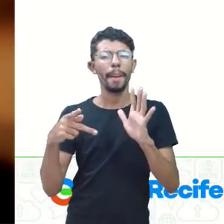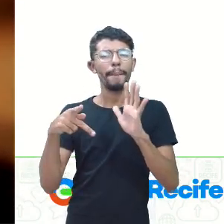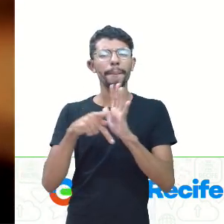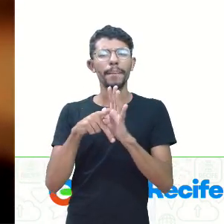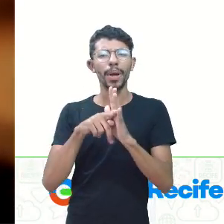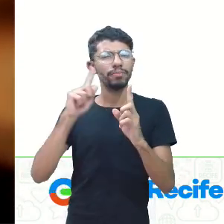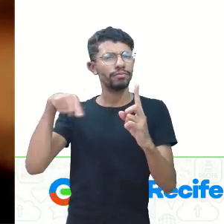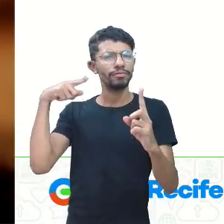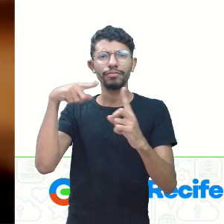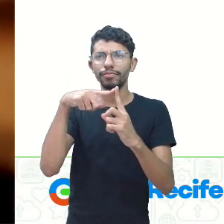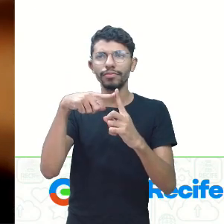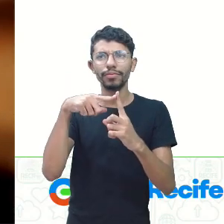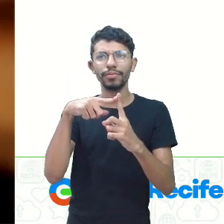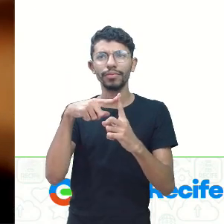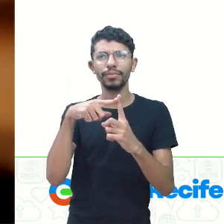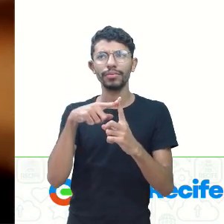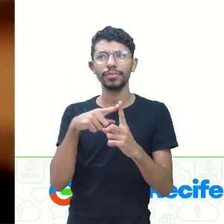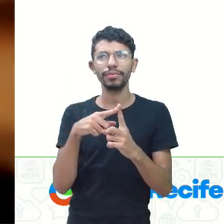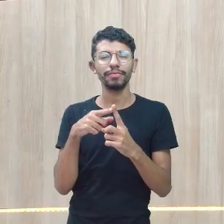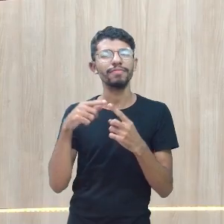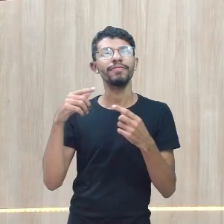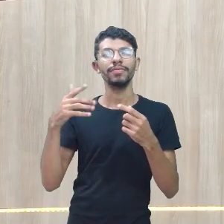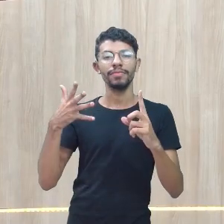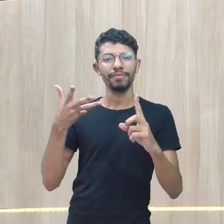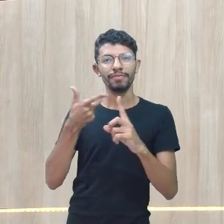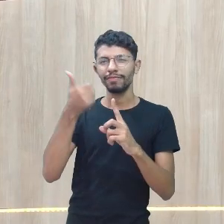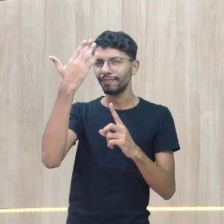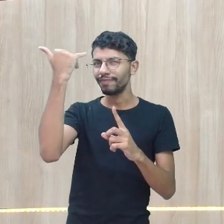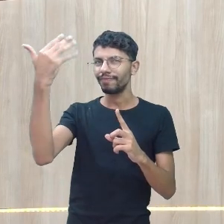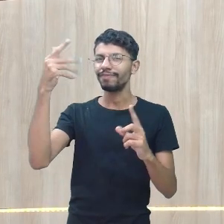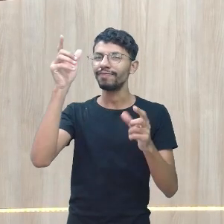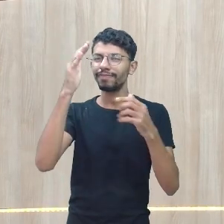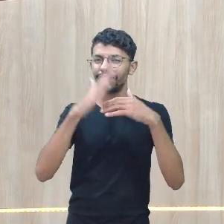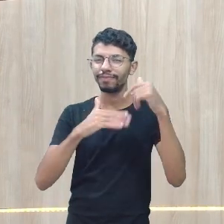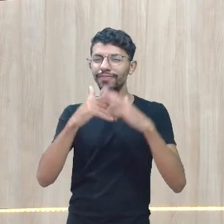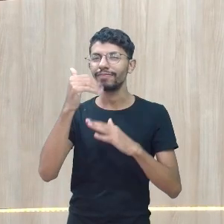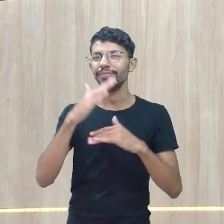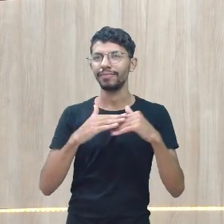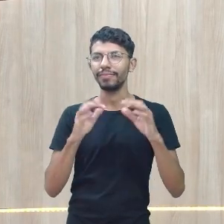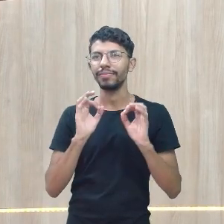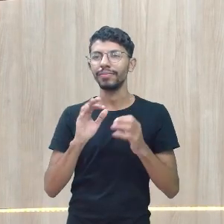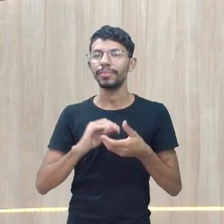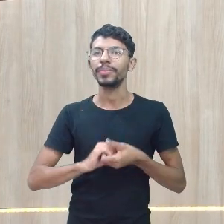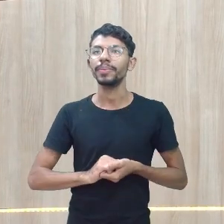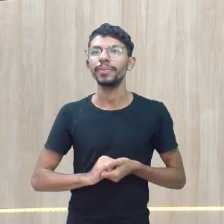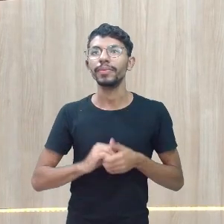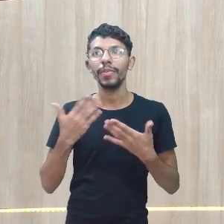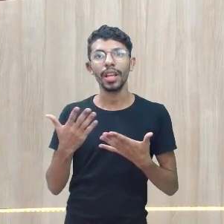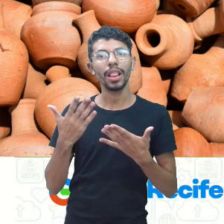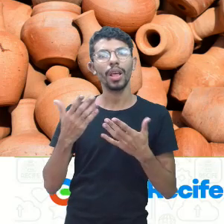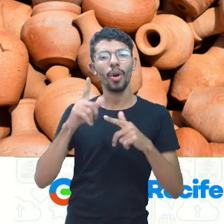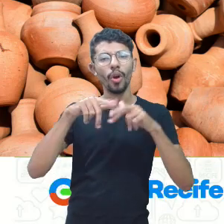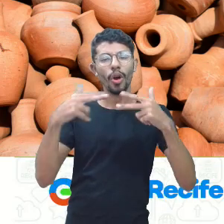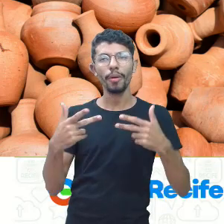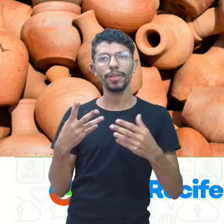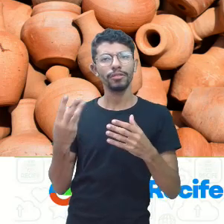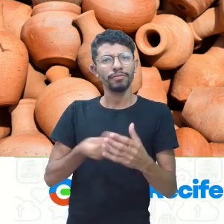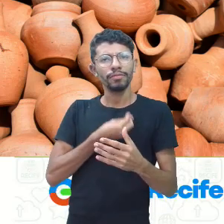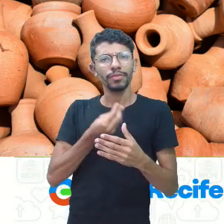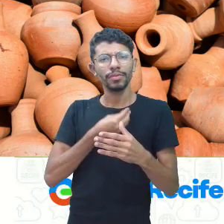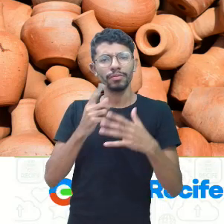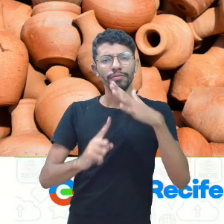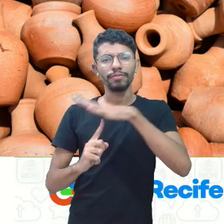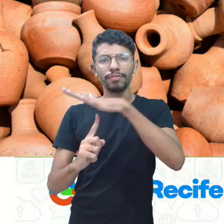determinado a fazer. Esse grande artista. Esses objetos, eles estão presentes em feiras, eles estão